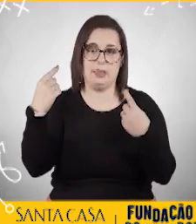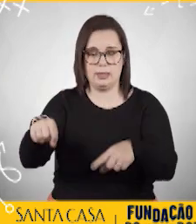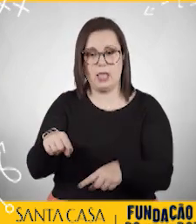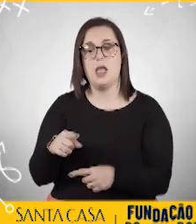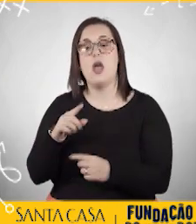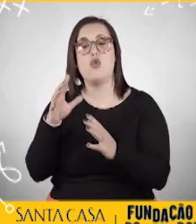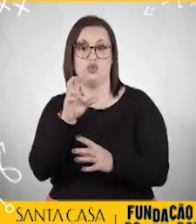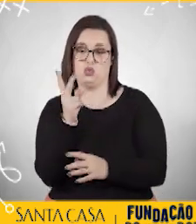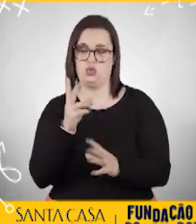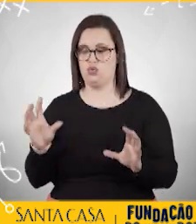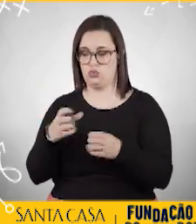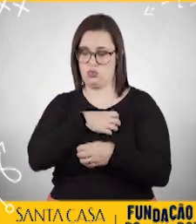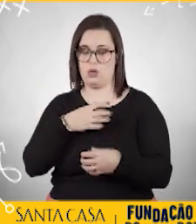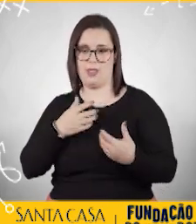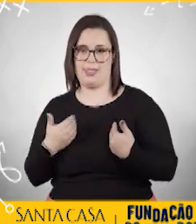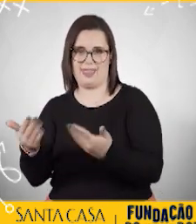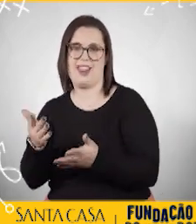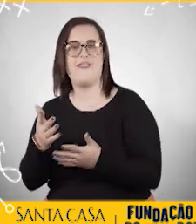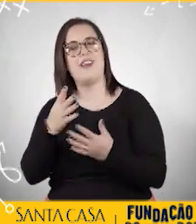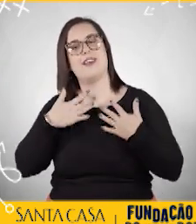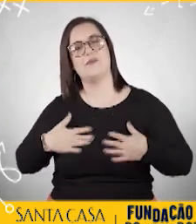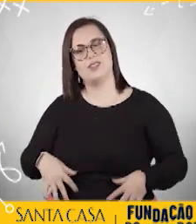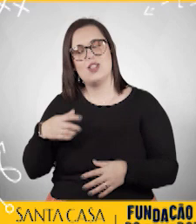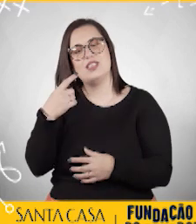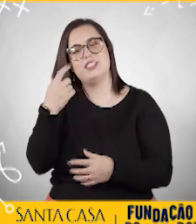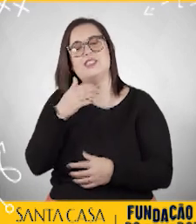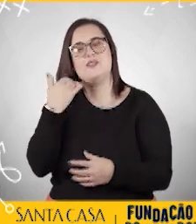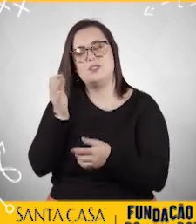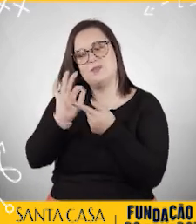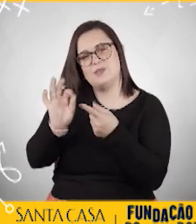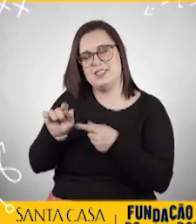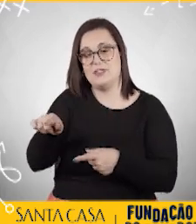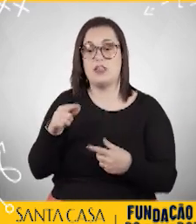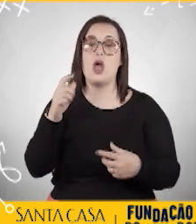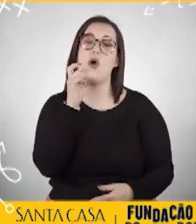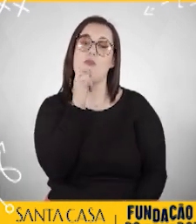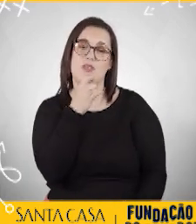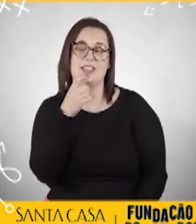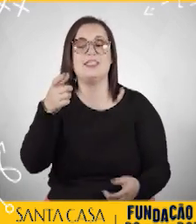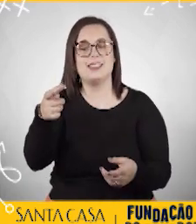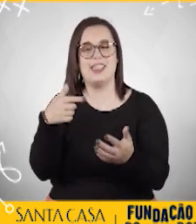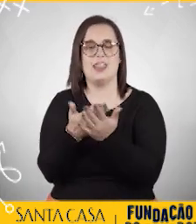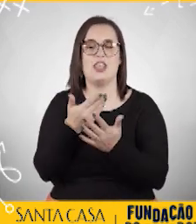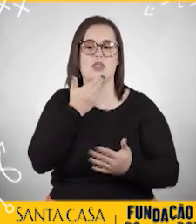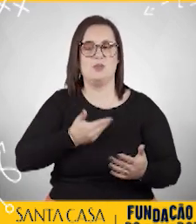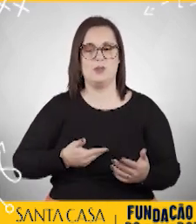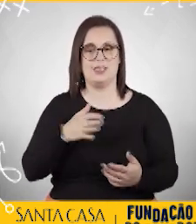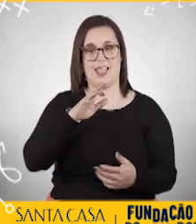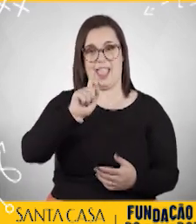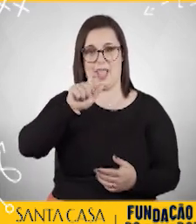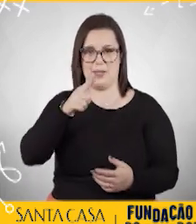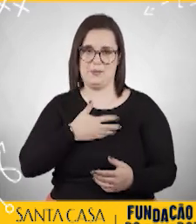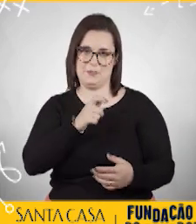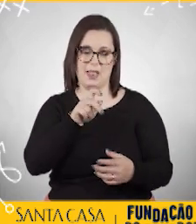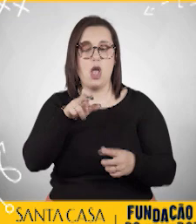rara. Ambos os clubes ofereceram também camisolas oficiais personalizadas. Por fim, o Feirense deu a experiência de uma vida ao